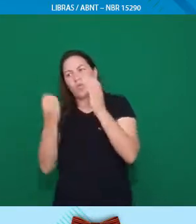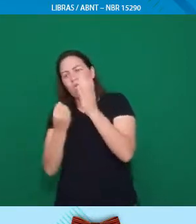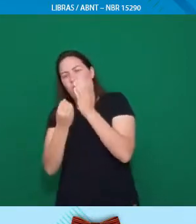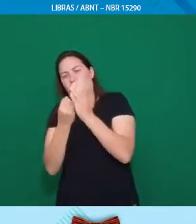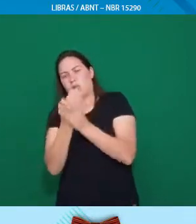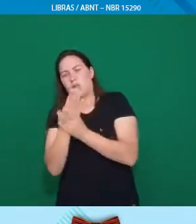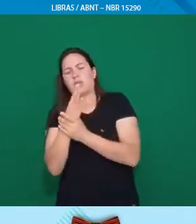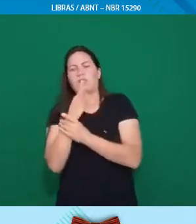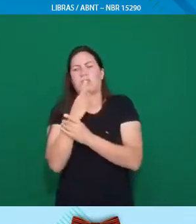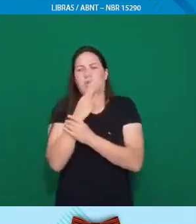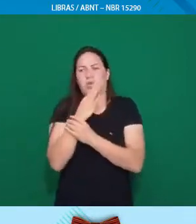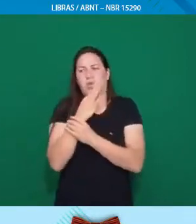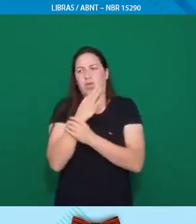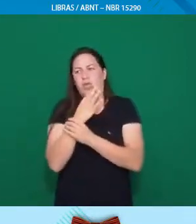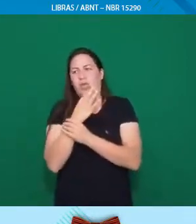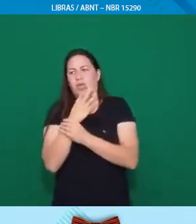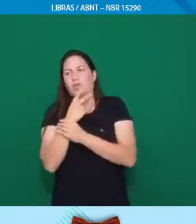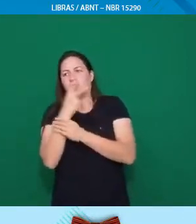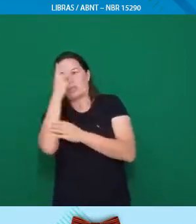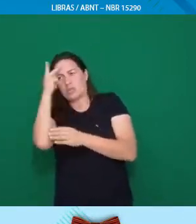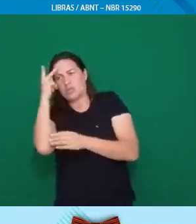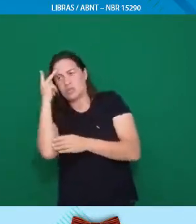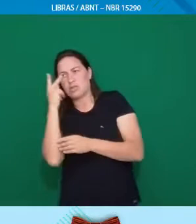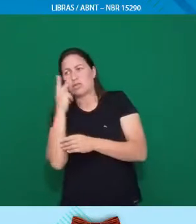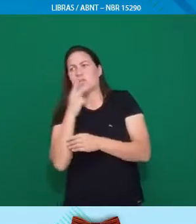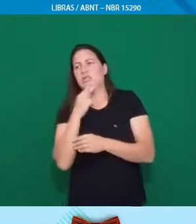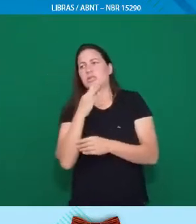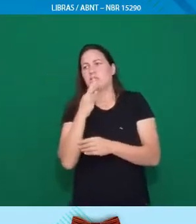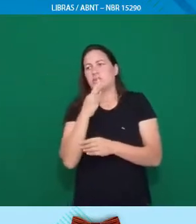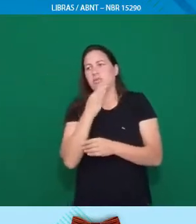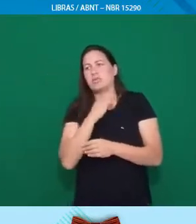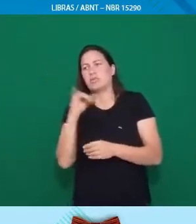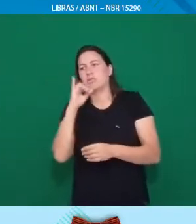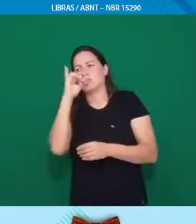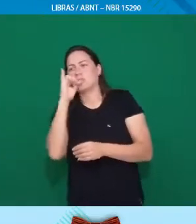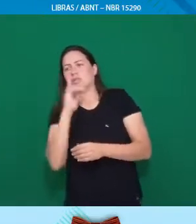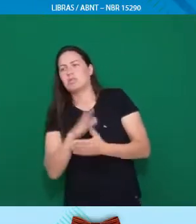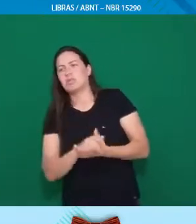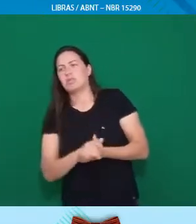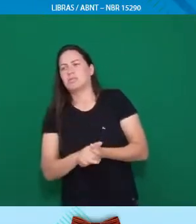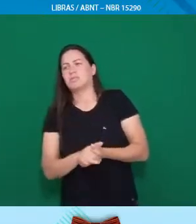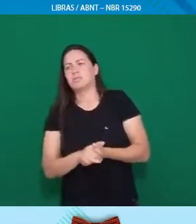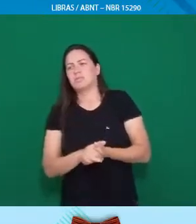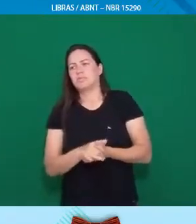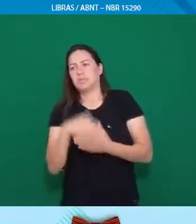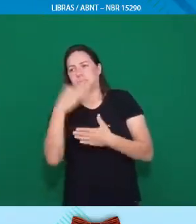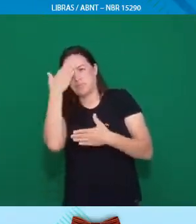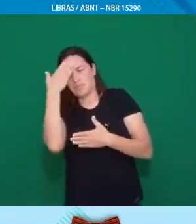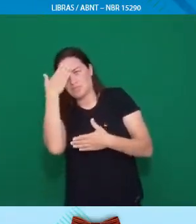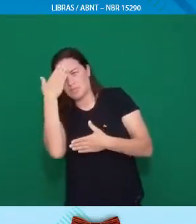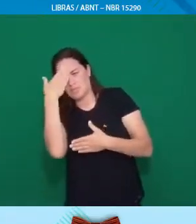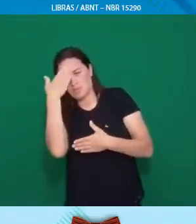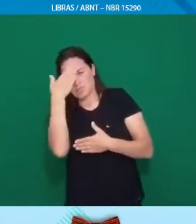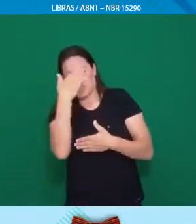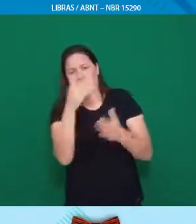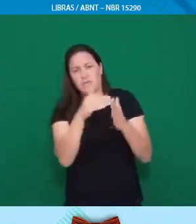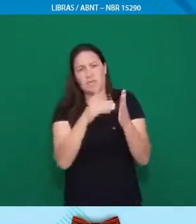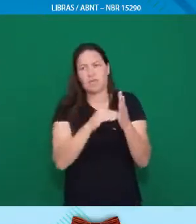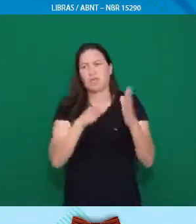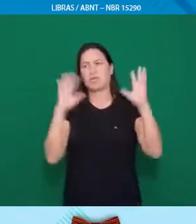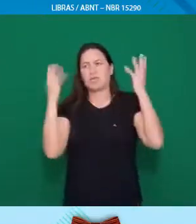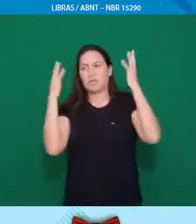Novos Mas agora com a certas pessoas a gente fica conhecida tá obrigado a todos